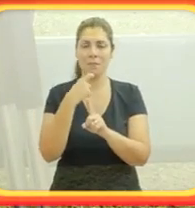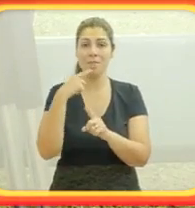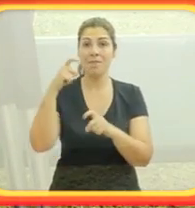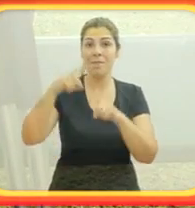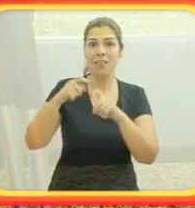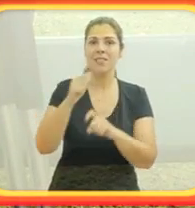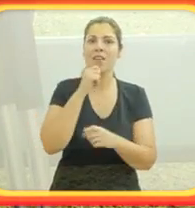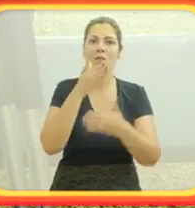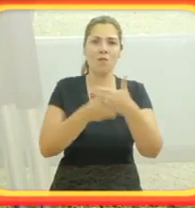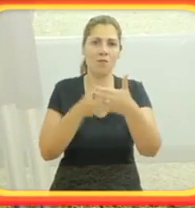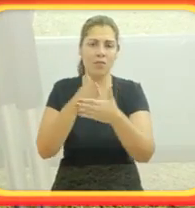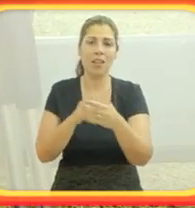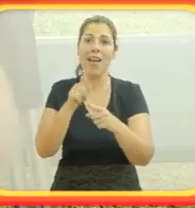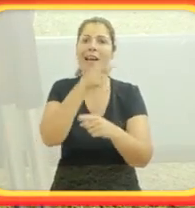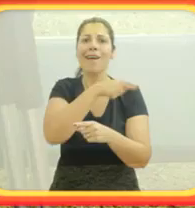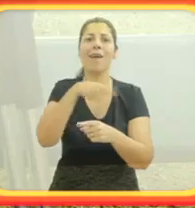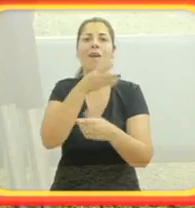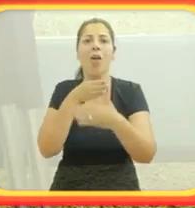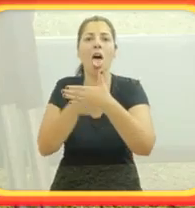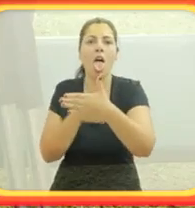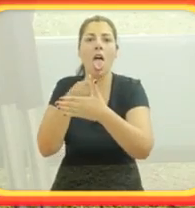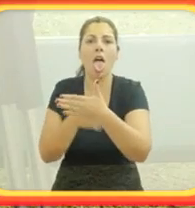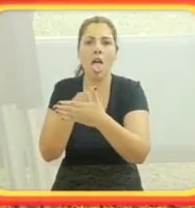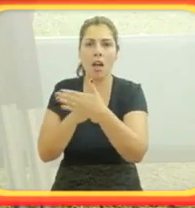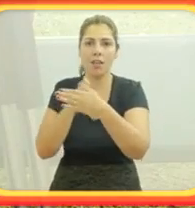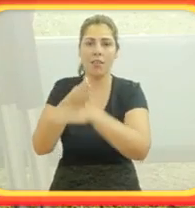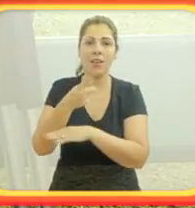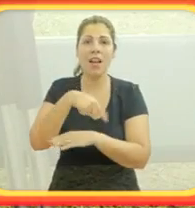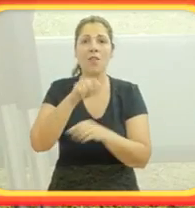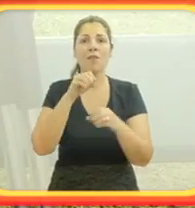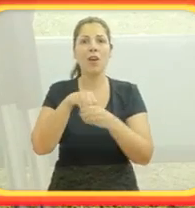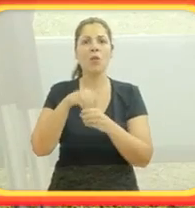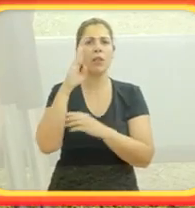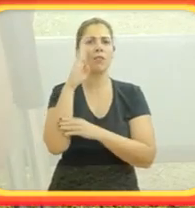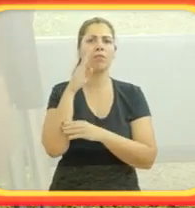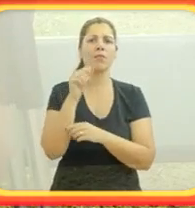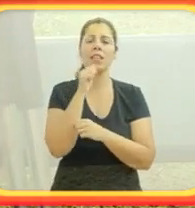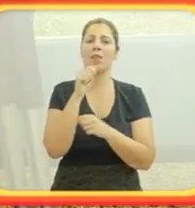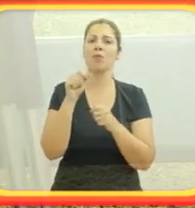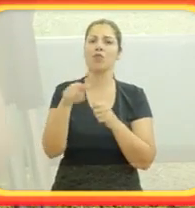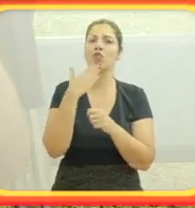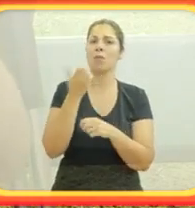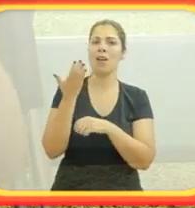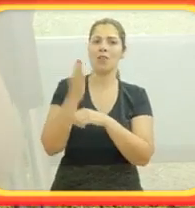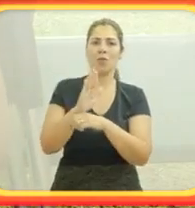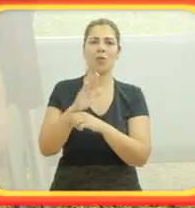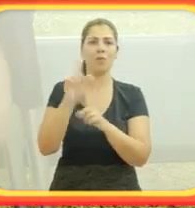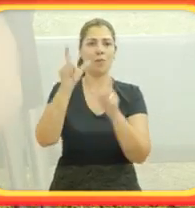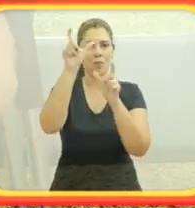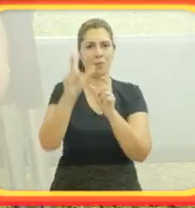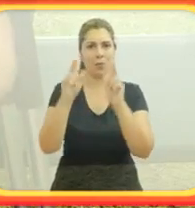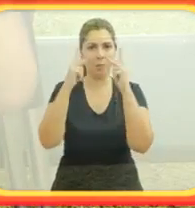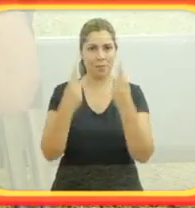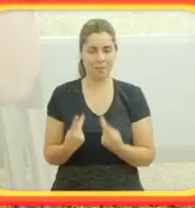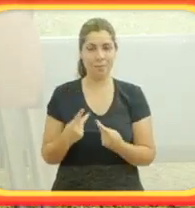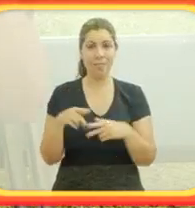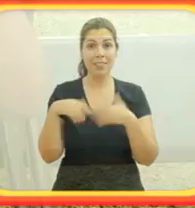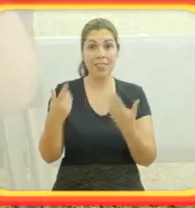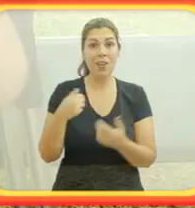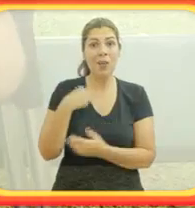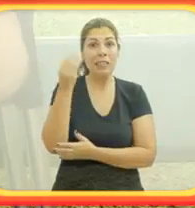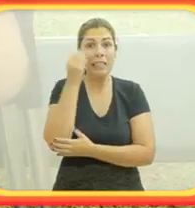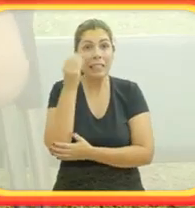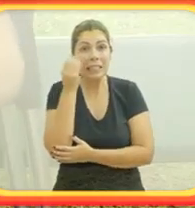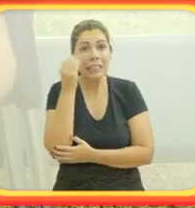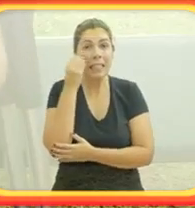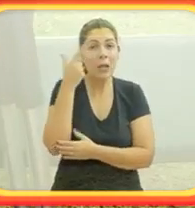entrar lá. Eles ficam inclusive sem esse tipo de ajuda humanitária. Então eu tive que tentar outro caminho alternativo pelo norte, voltei